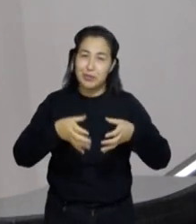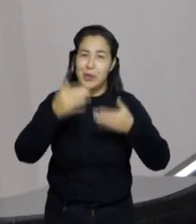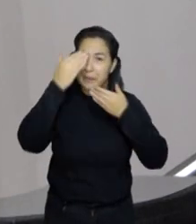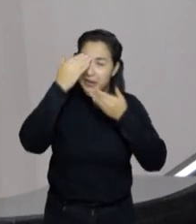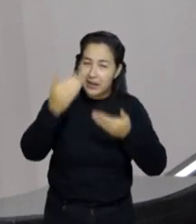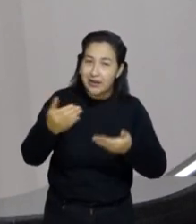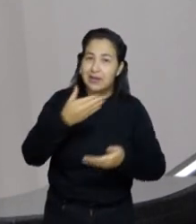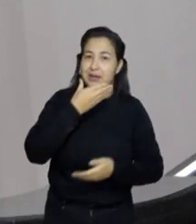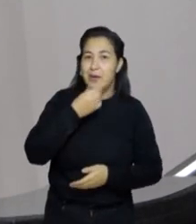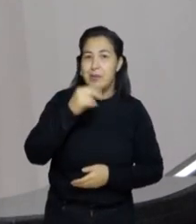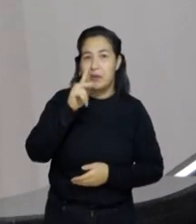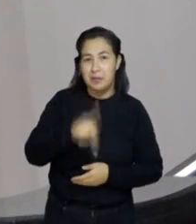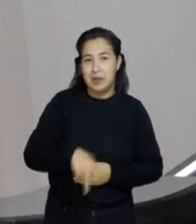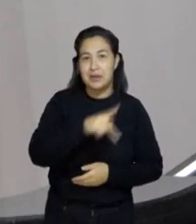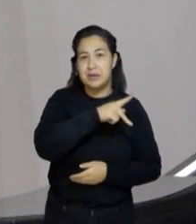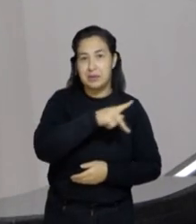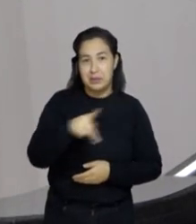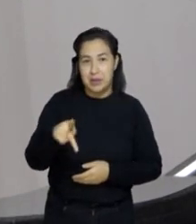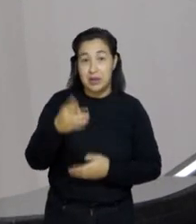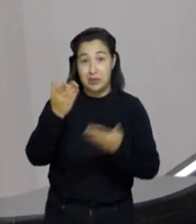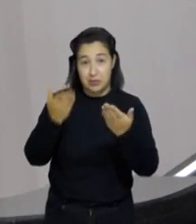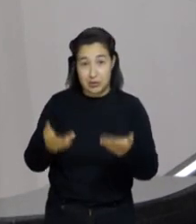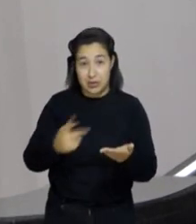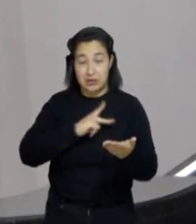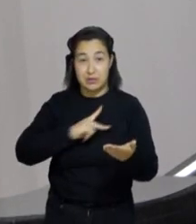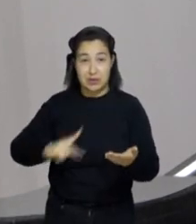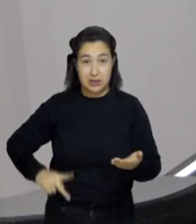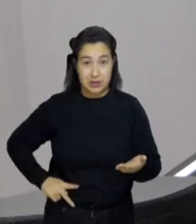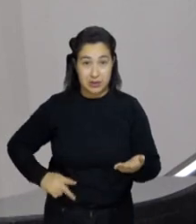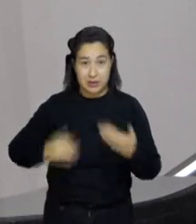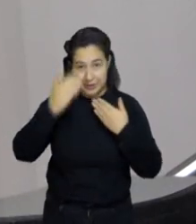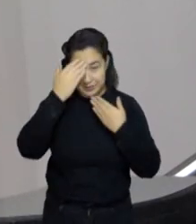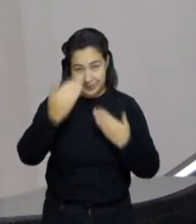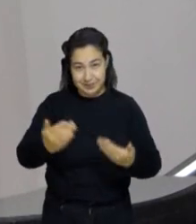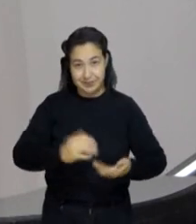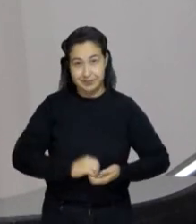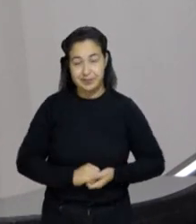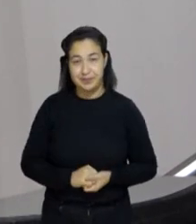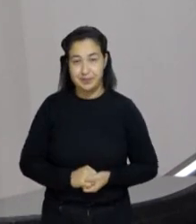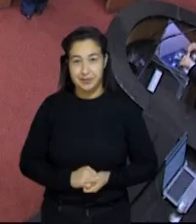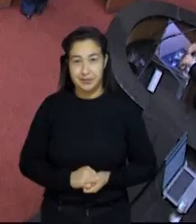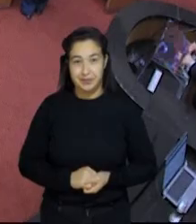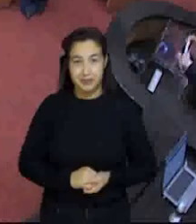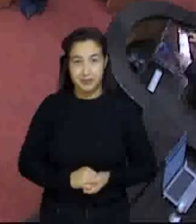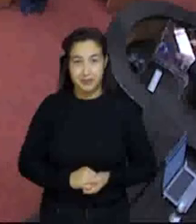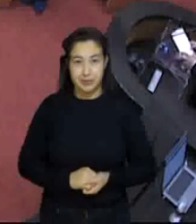sua gentil presidência nesse momento e palavras. Muito obrigado.